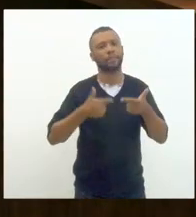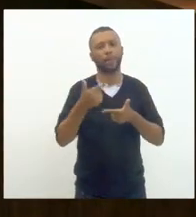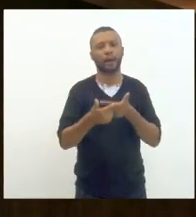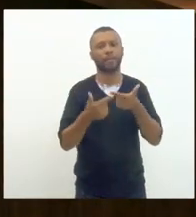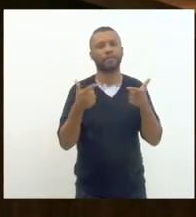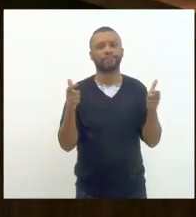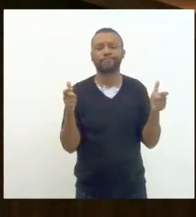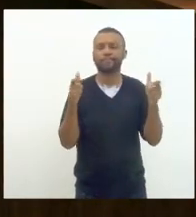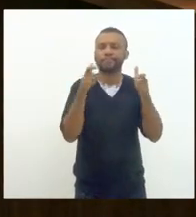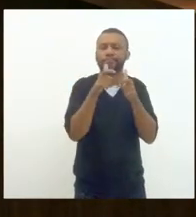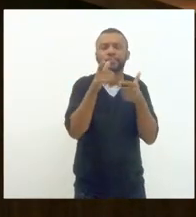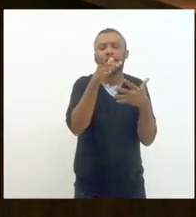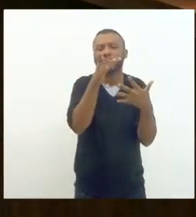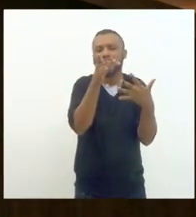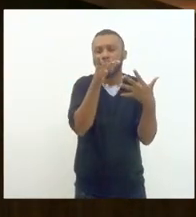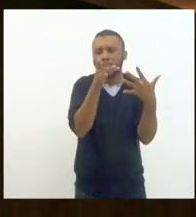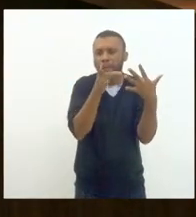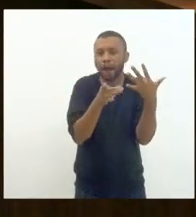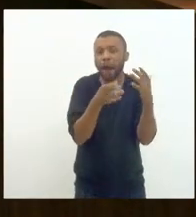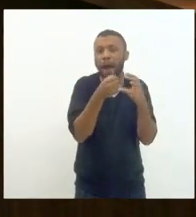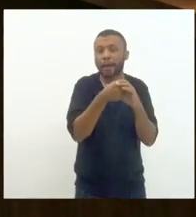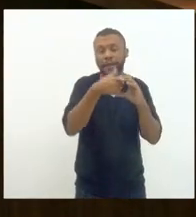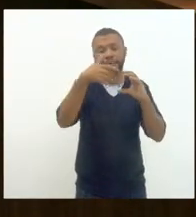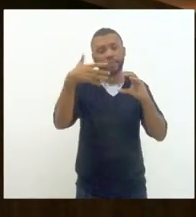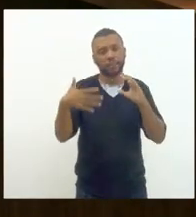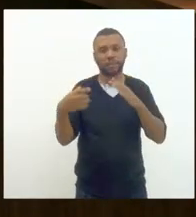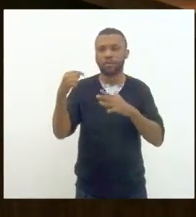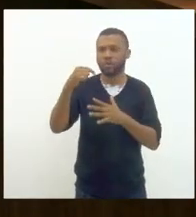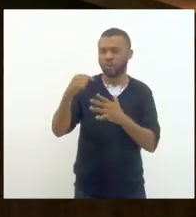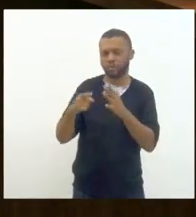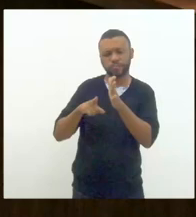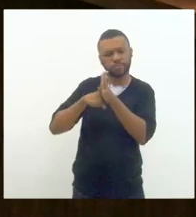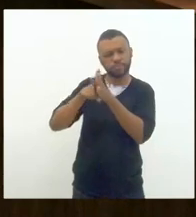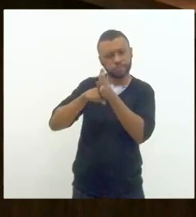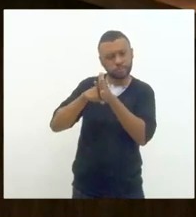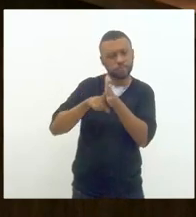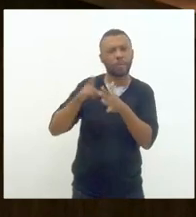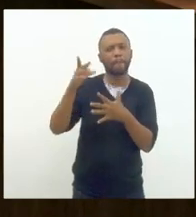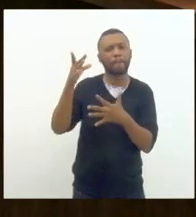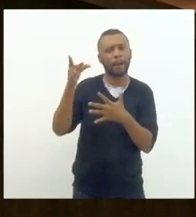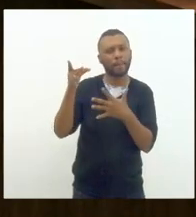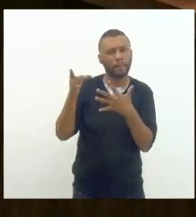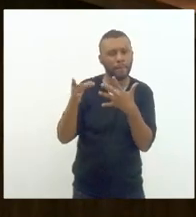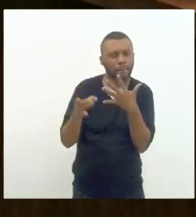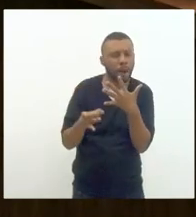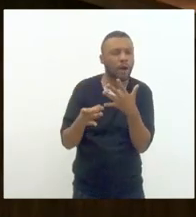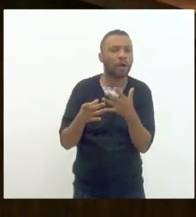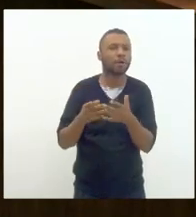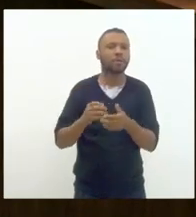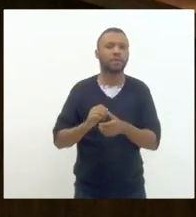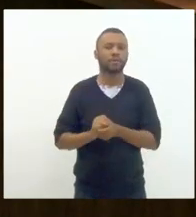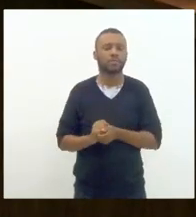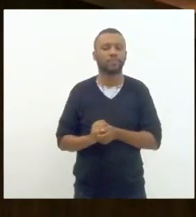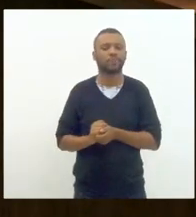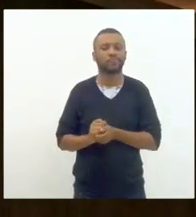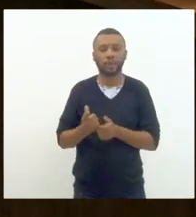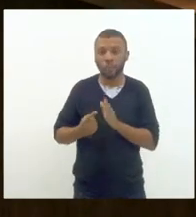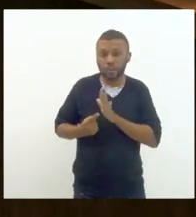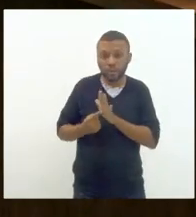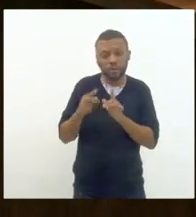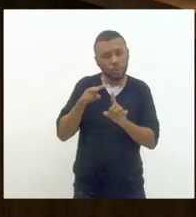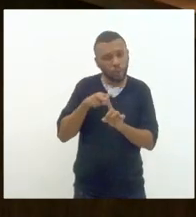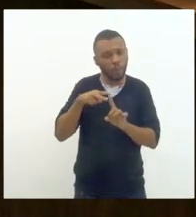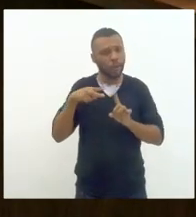mais amiudada, aspectos de forma minuciosa, com o olhar